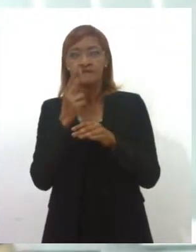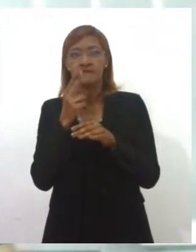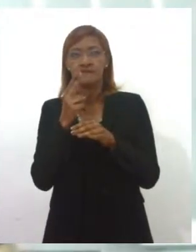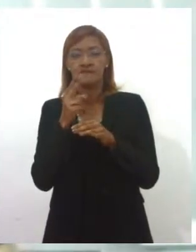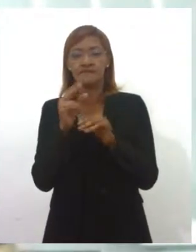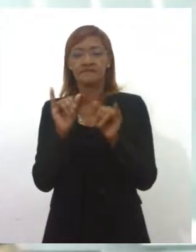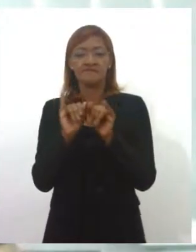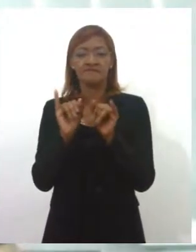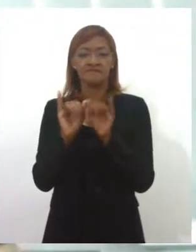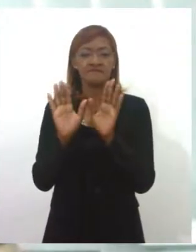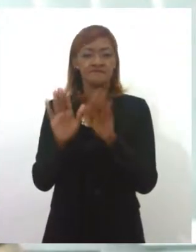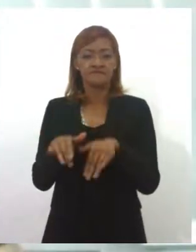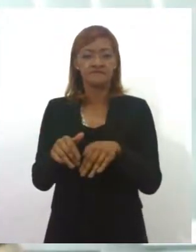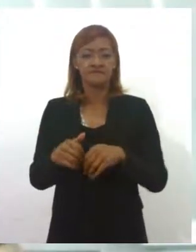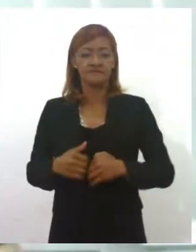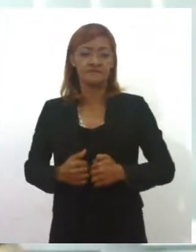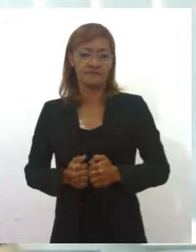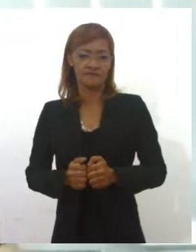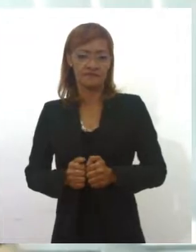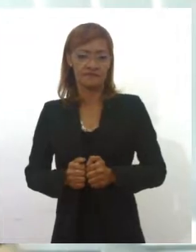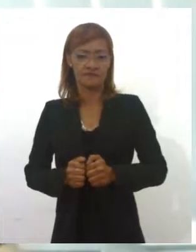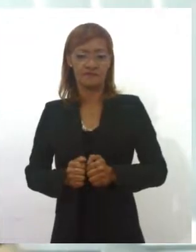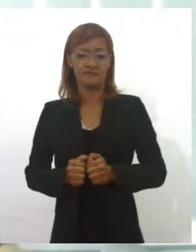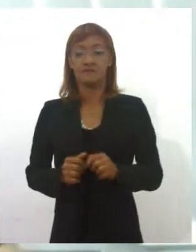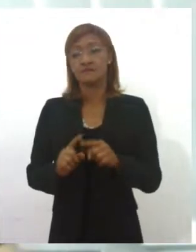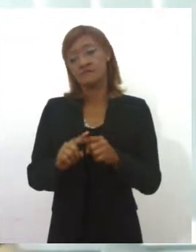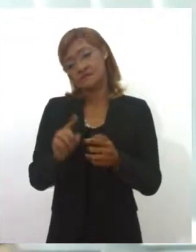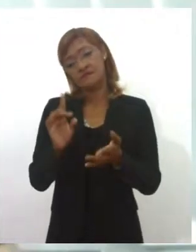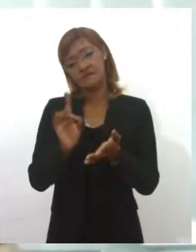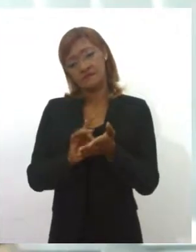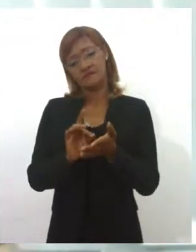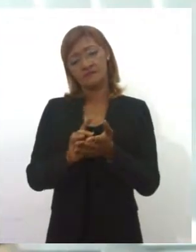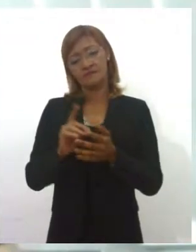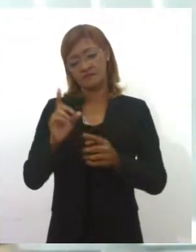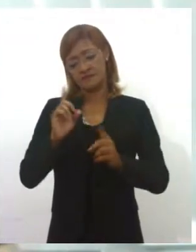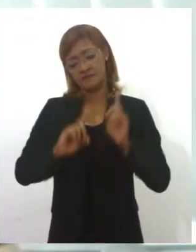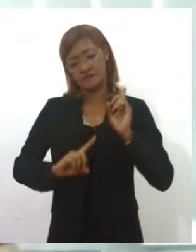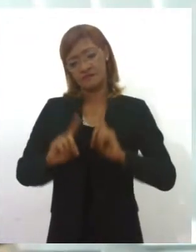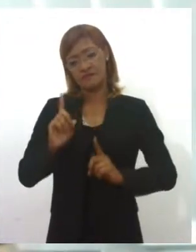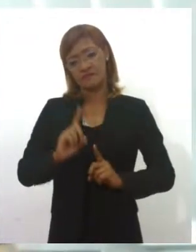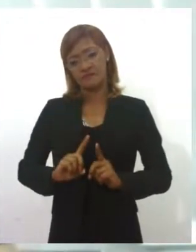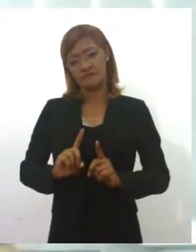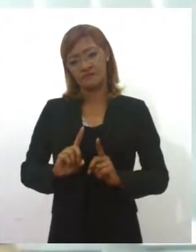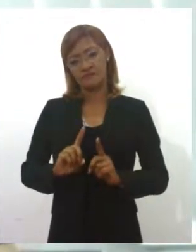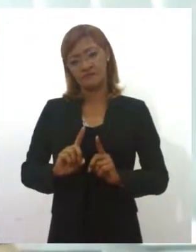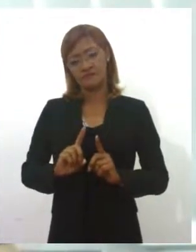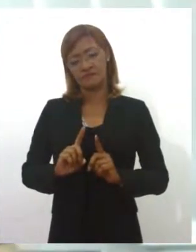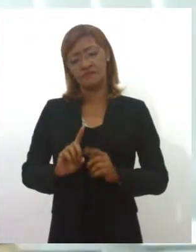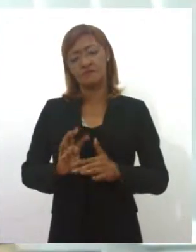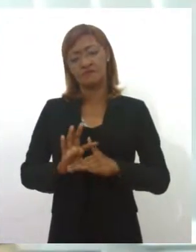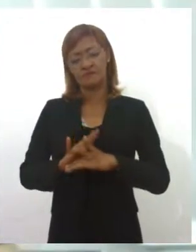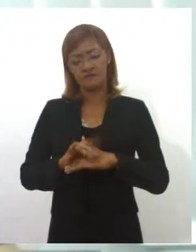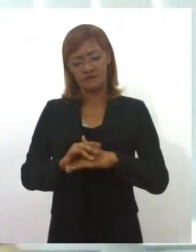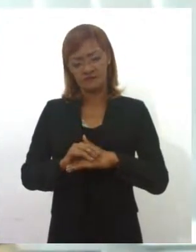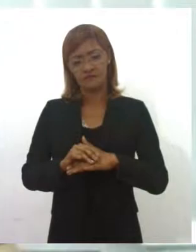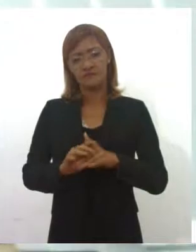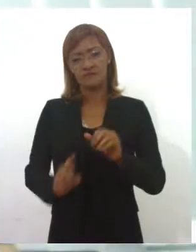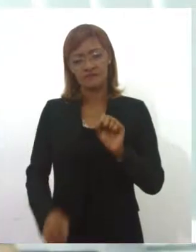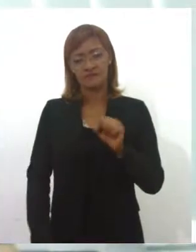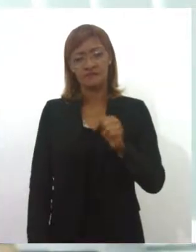não é bom tão a sério e na verdade depressão é uma doença a saúde mental